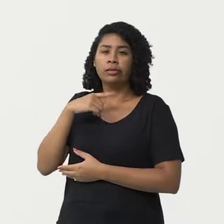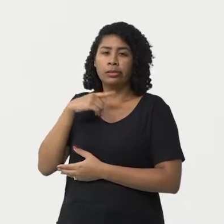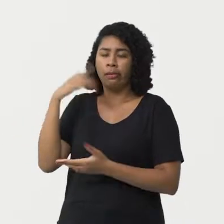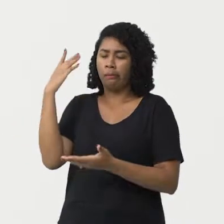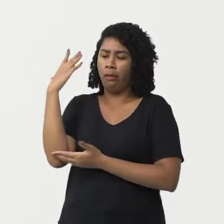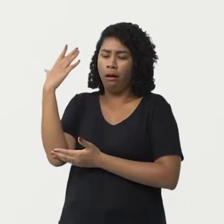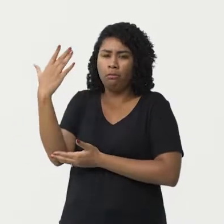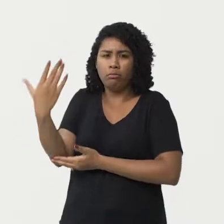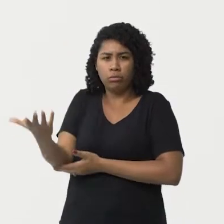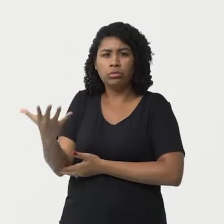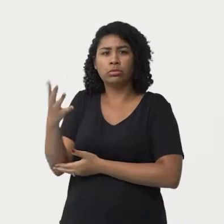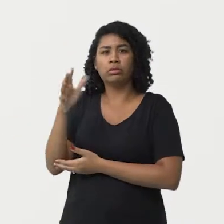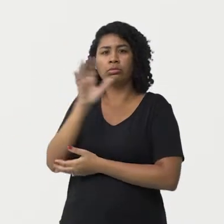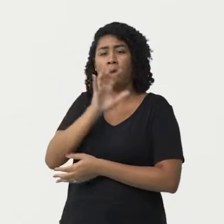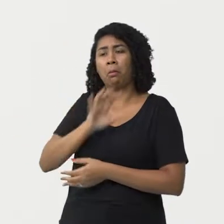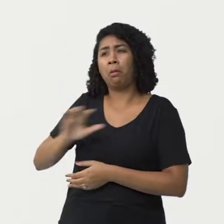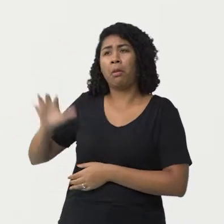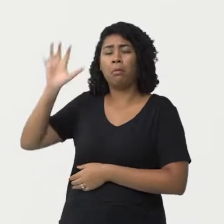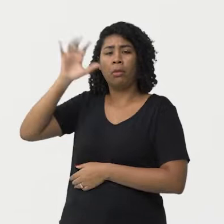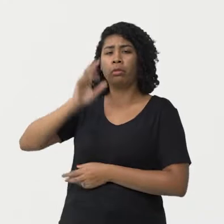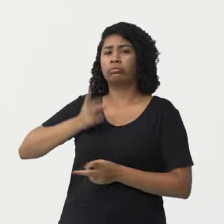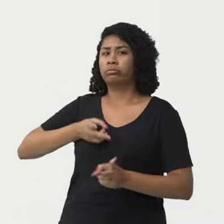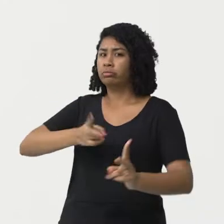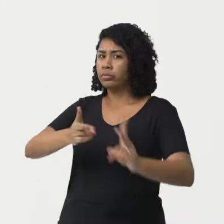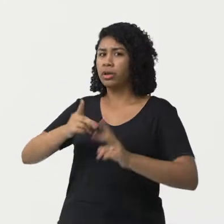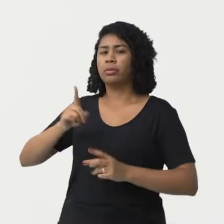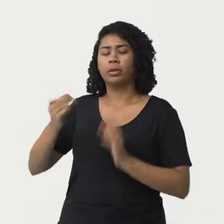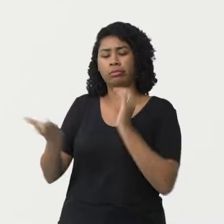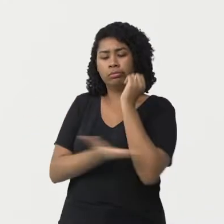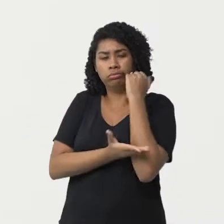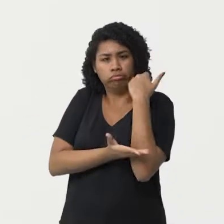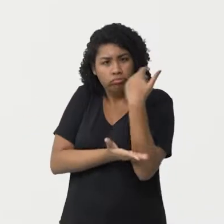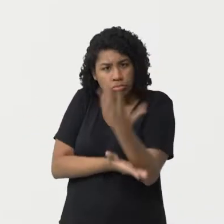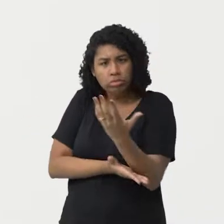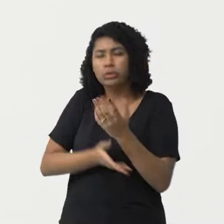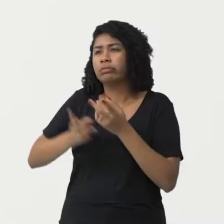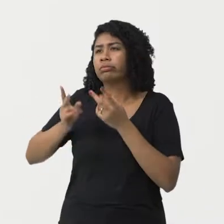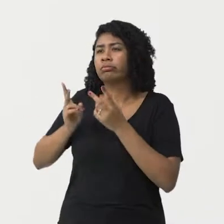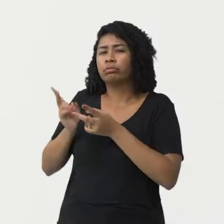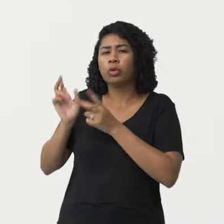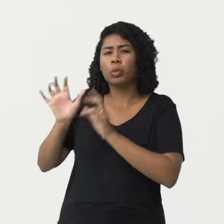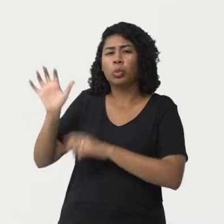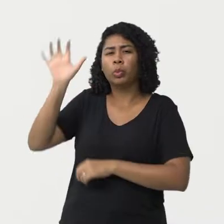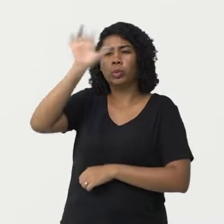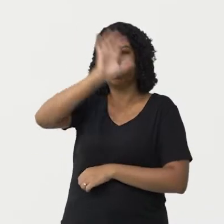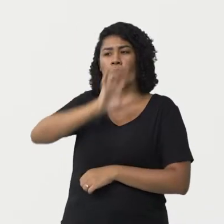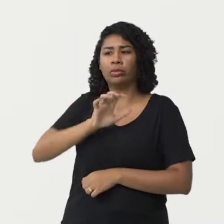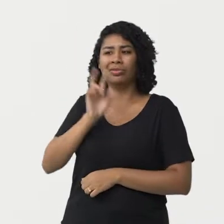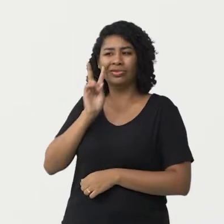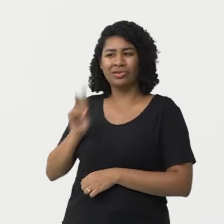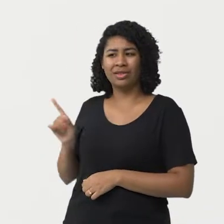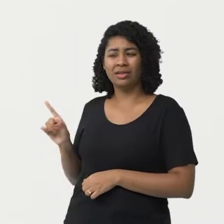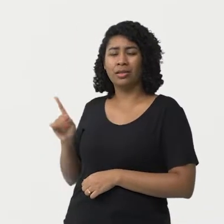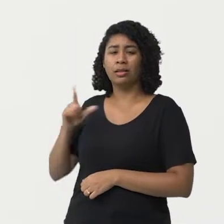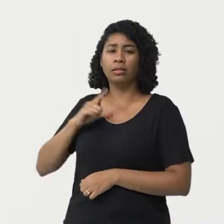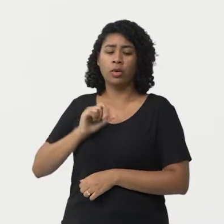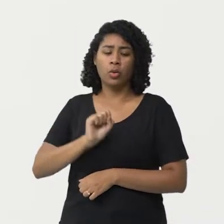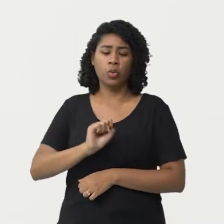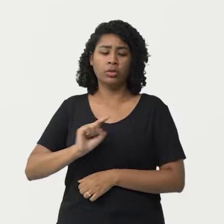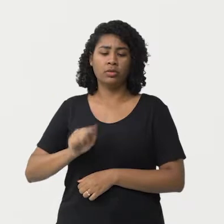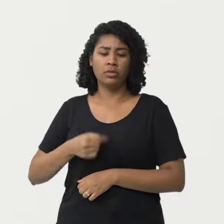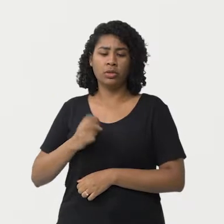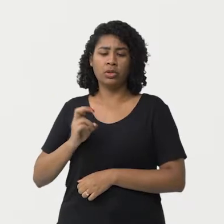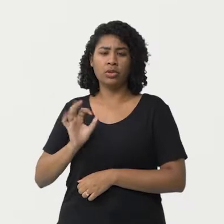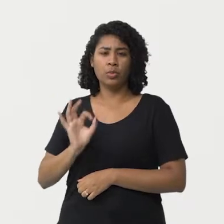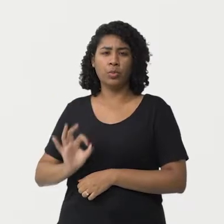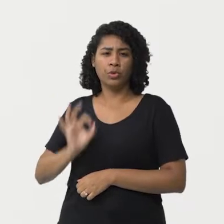Mata Atlântica, que é uma floresta tropical, tá? Hoje só vai existir, como a gente está vendo aí, apenas